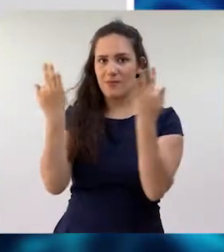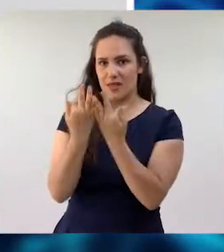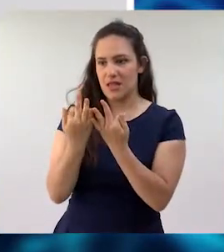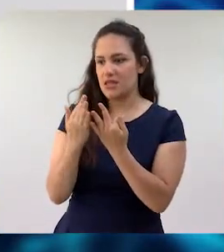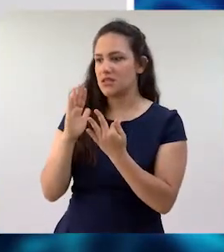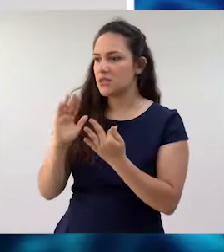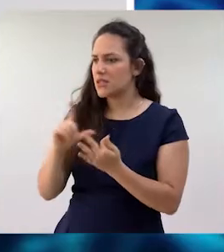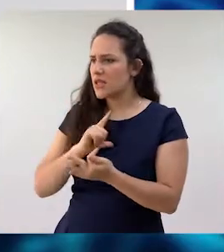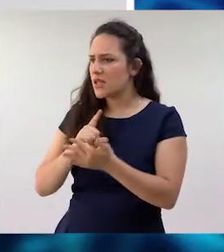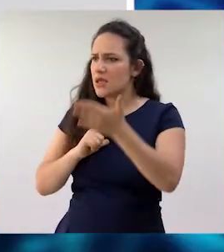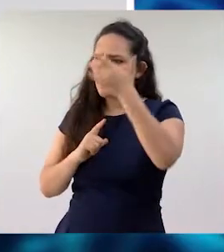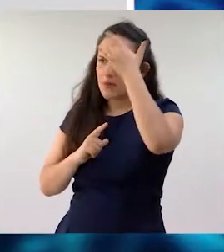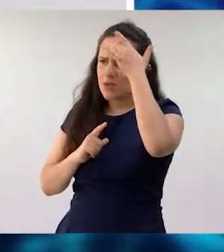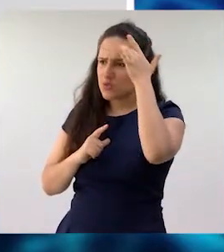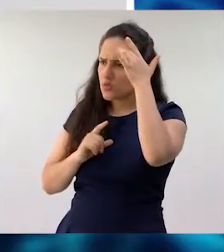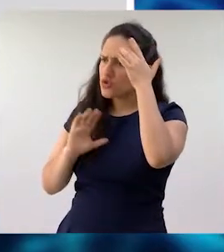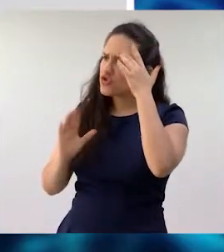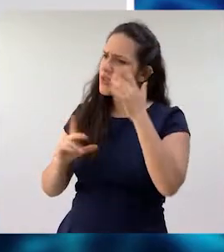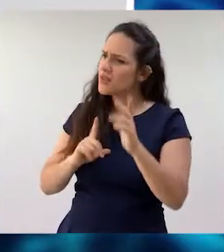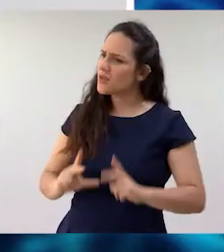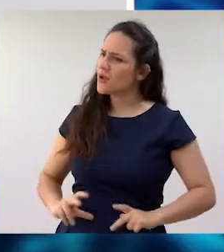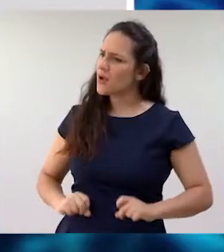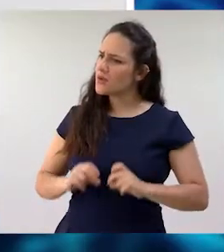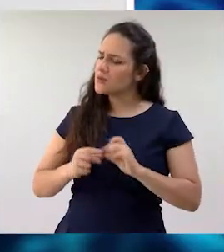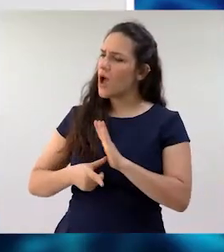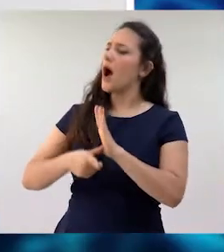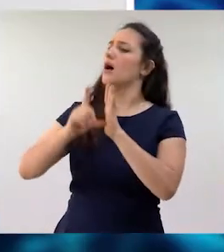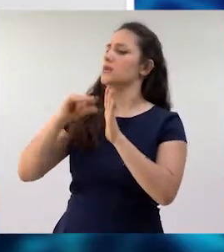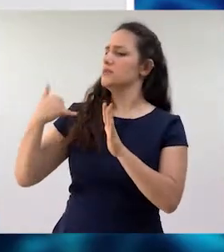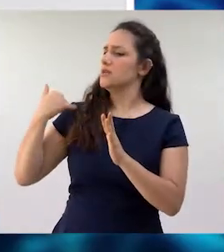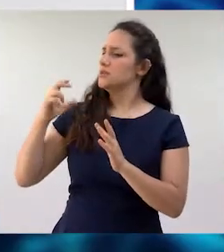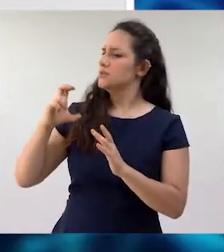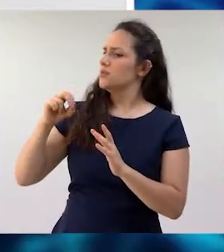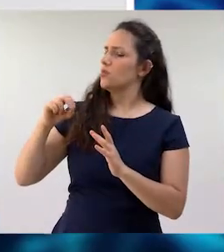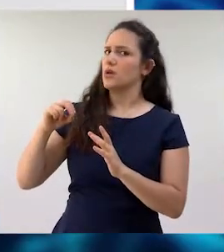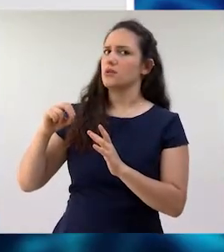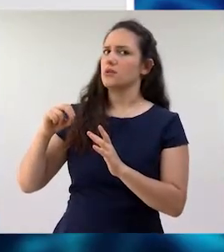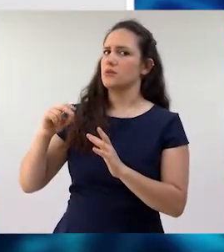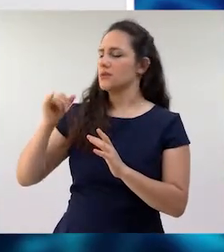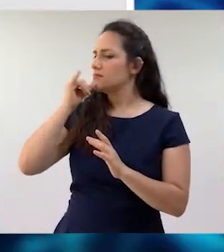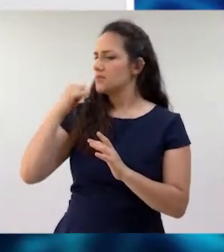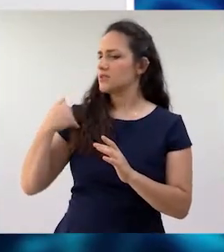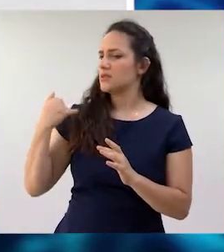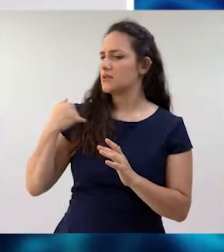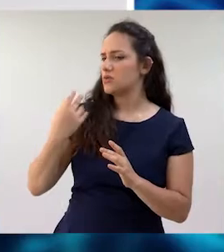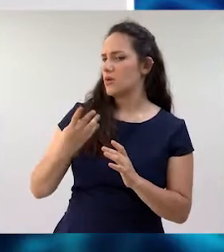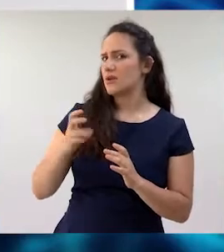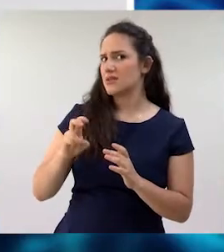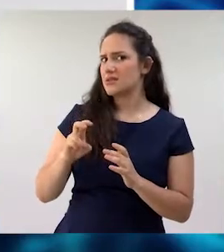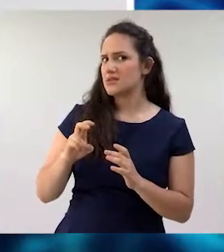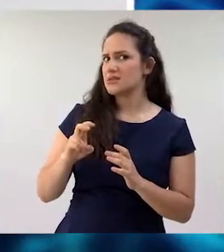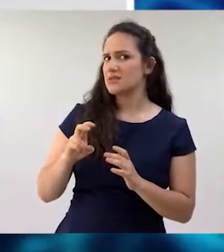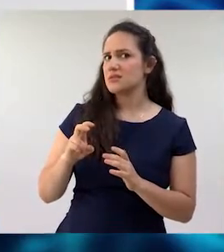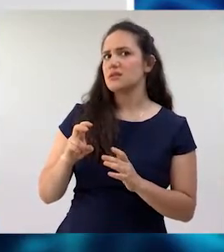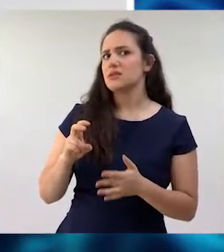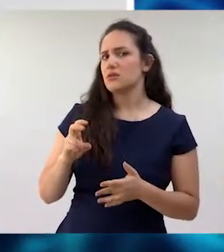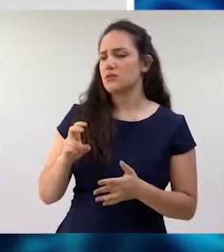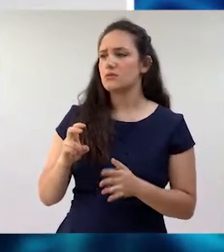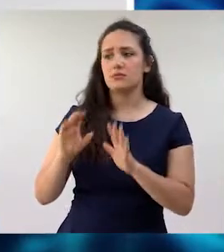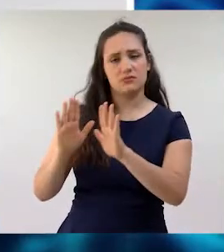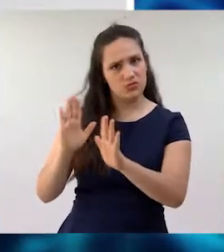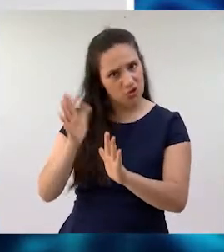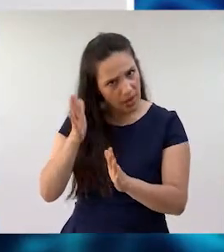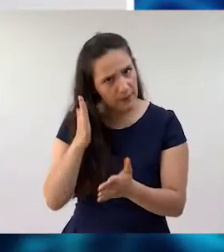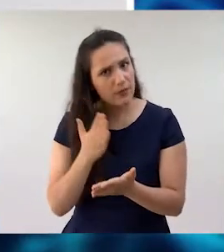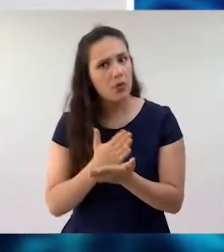50 anos, isso é muito mais preocupante. Em média, aos 45 anos ou 10